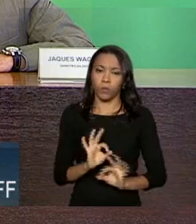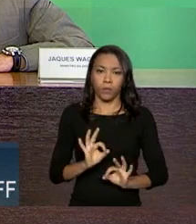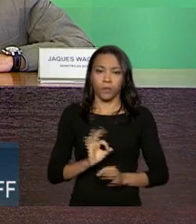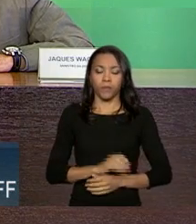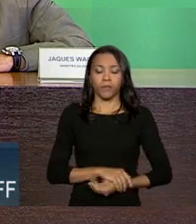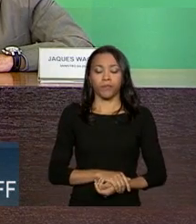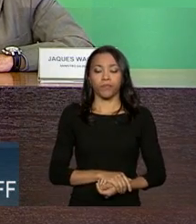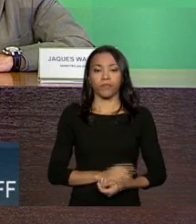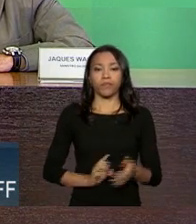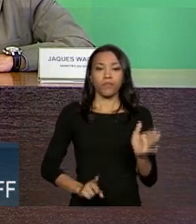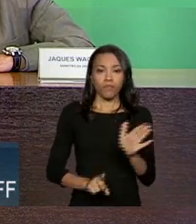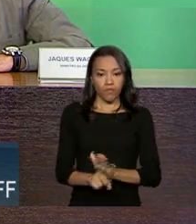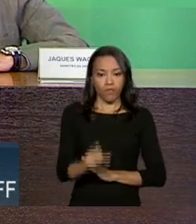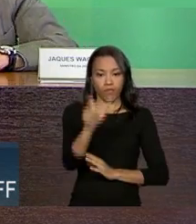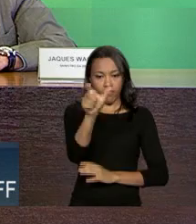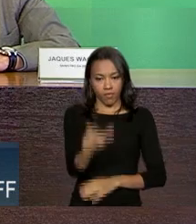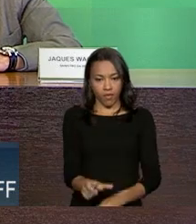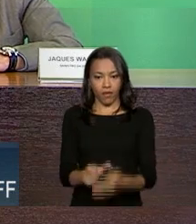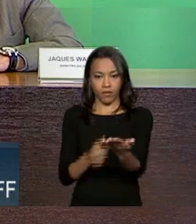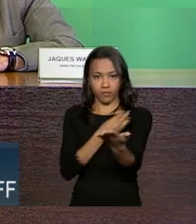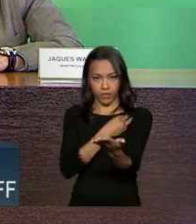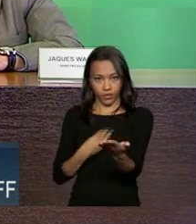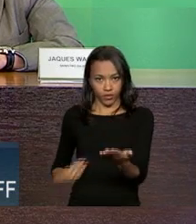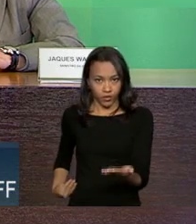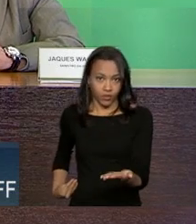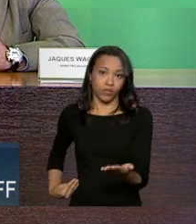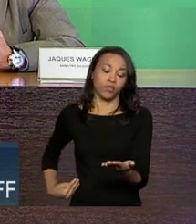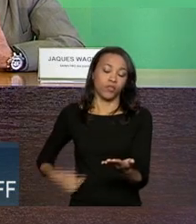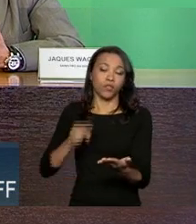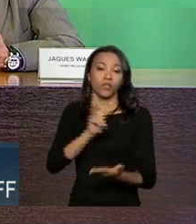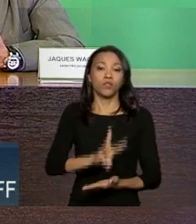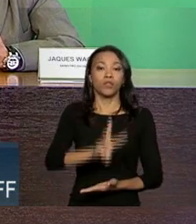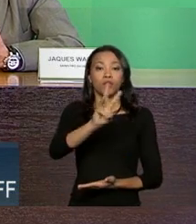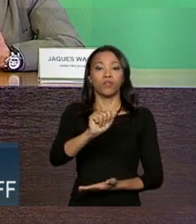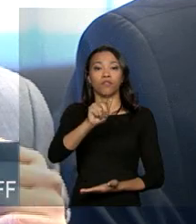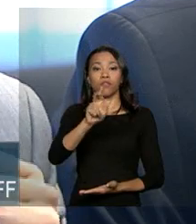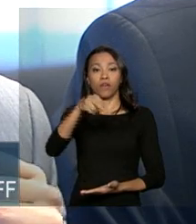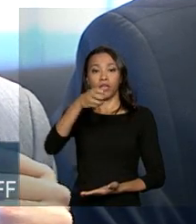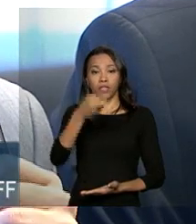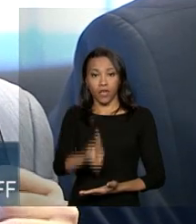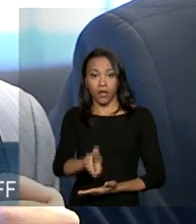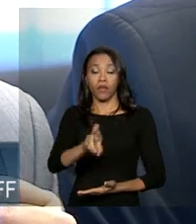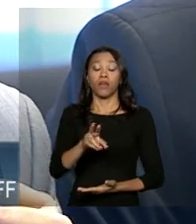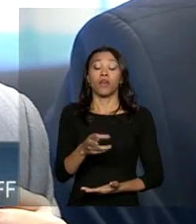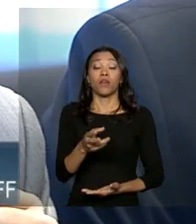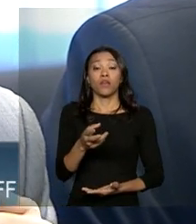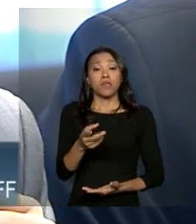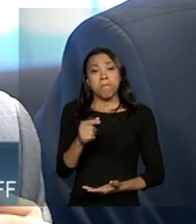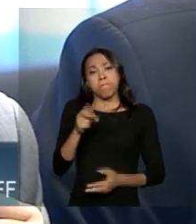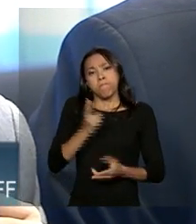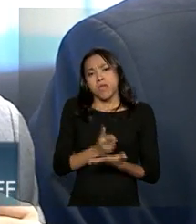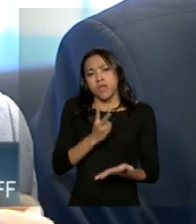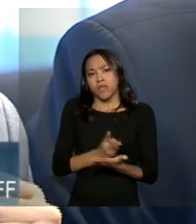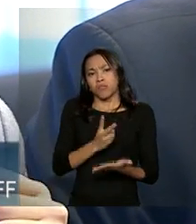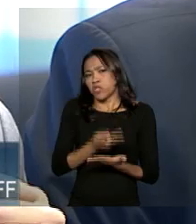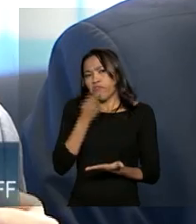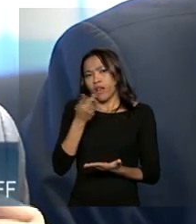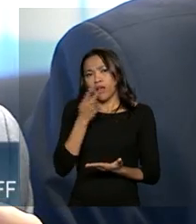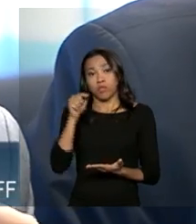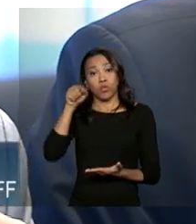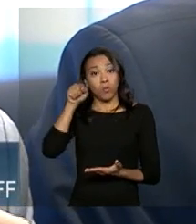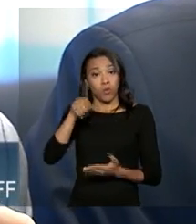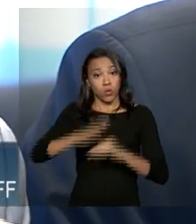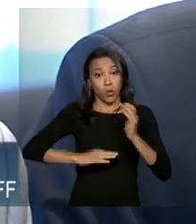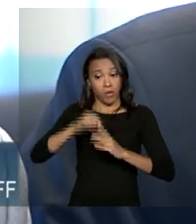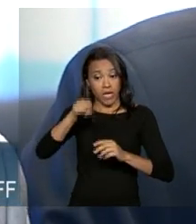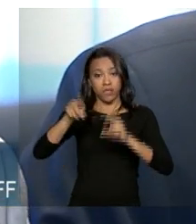Ministro Jacques Wagner, bom dia, meu nome é Rafael, sou repórter do Jornal Estado de São Paulo. Mesmo que não tenha sido tratado na reunião, a gente sabe